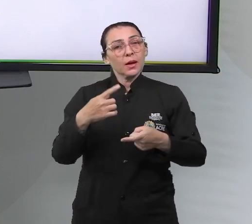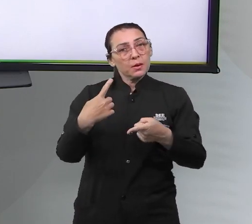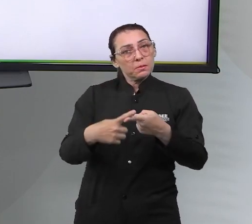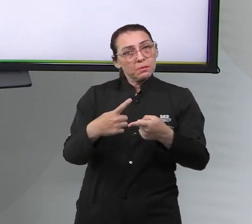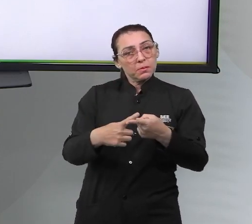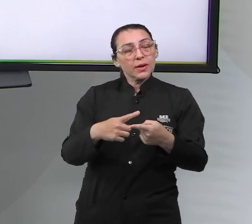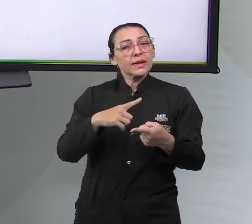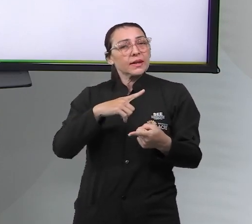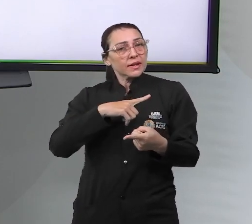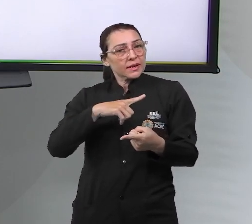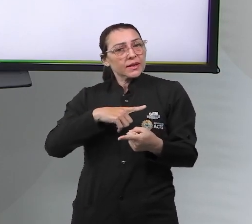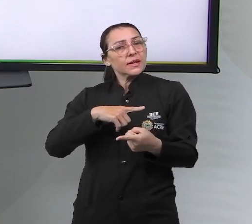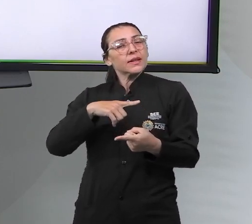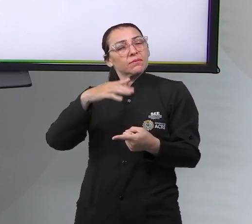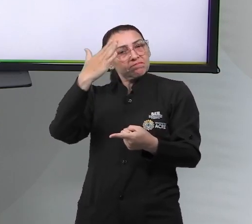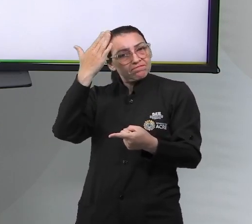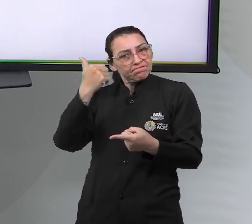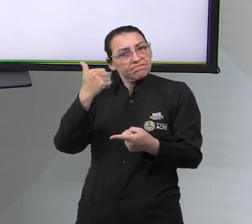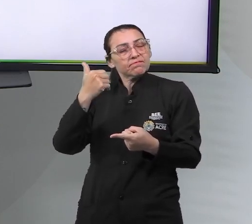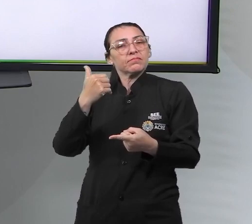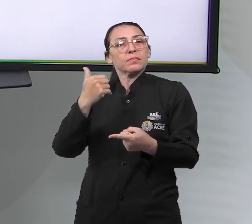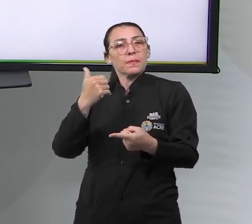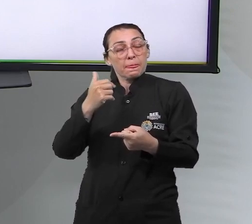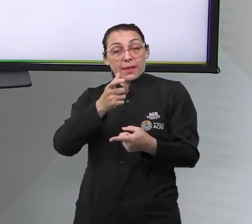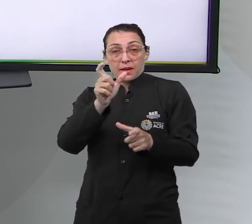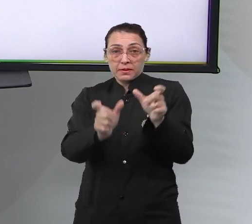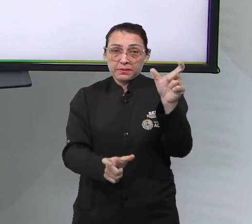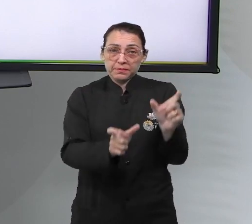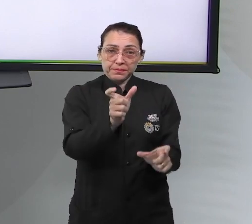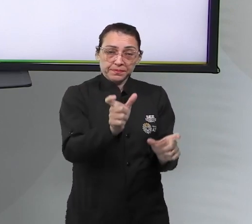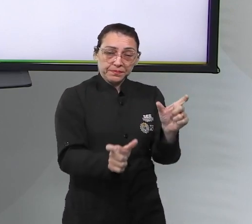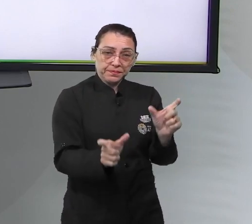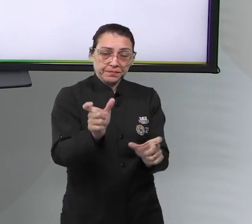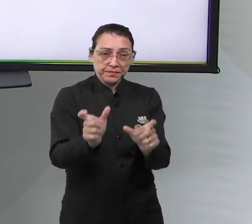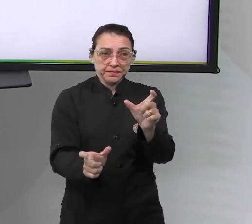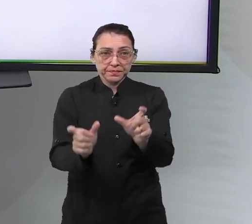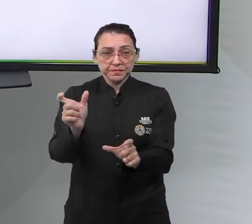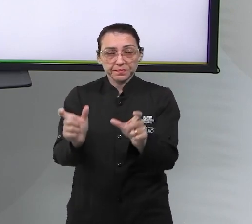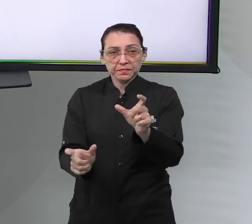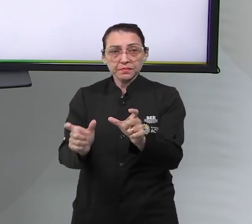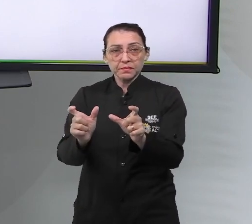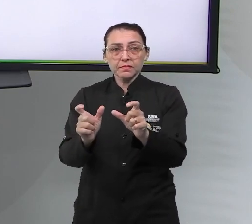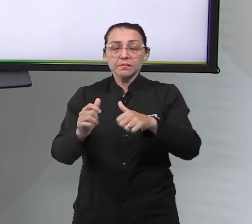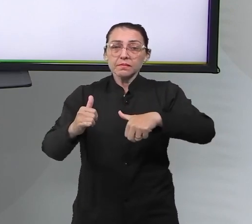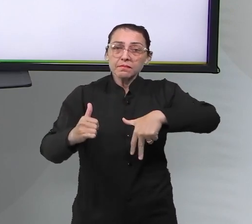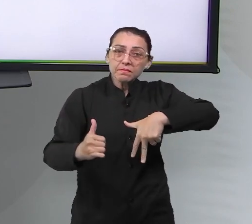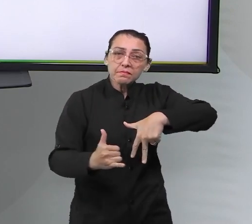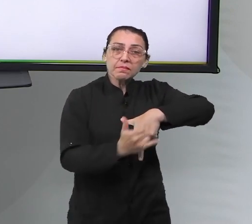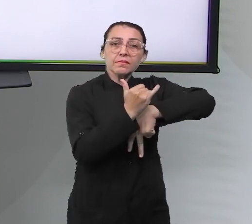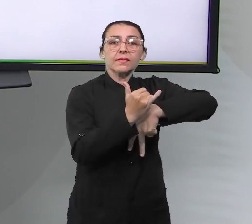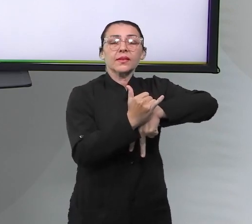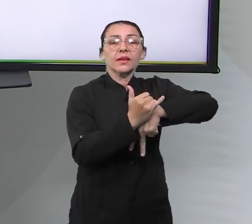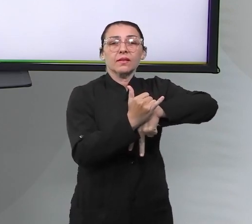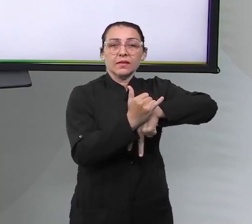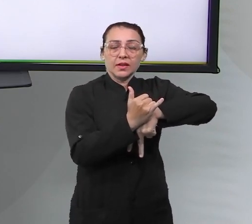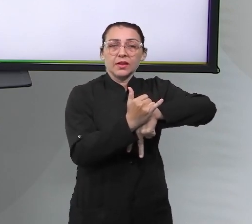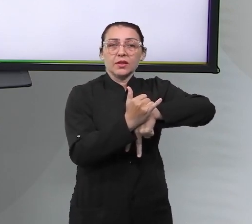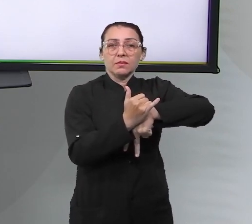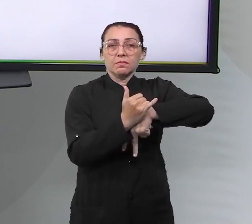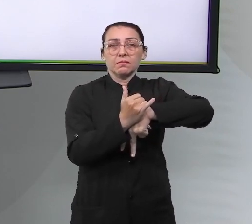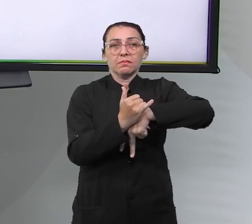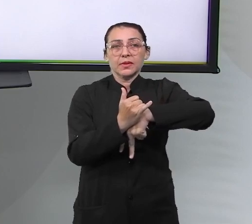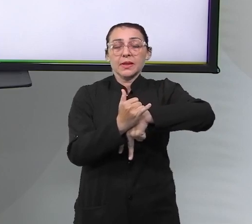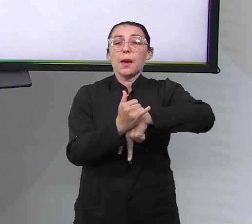nós também temos esse conhecimento. Muitas pessoas acabam sendo vitimadas, muitas pessoas